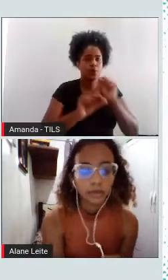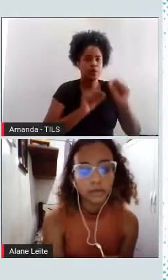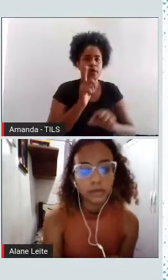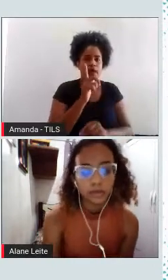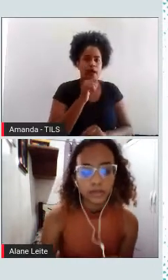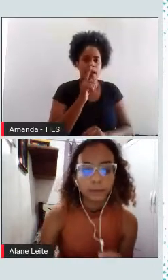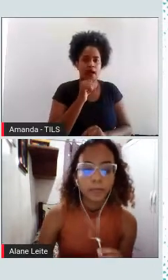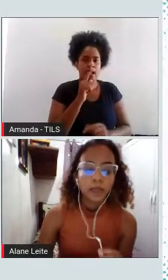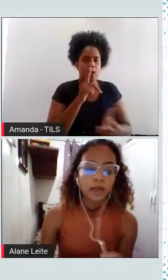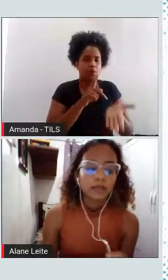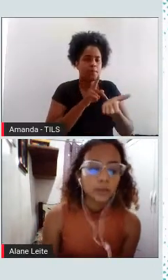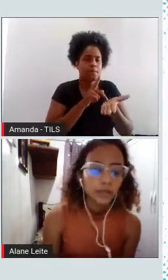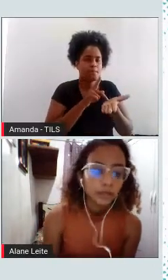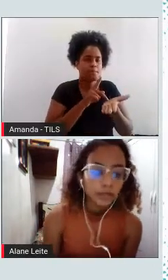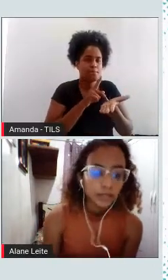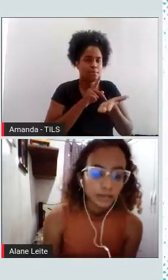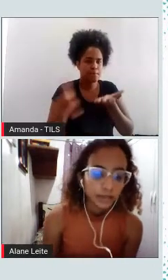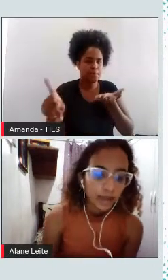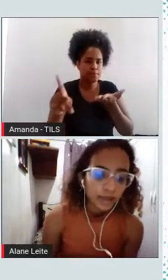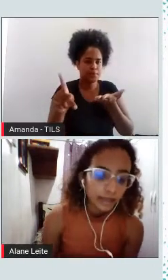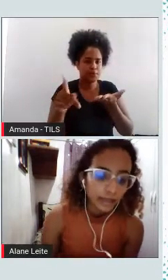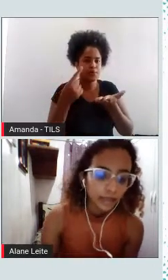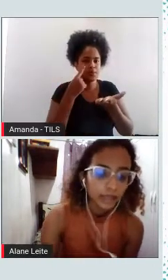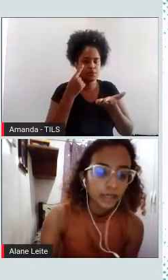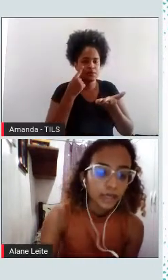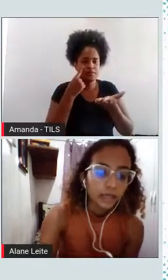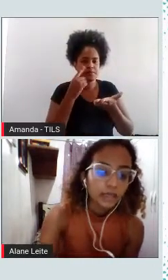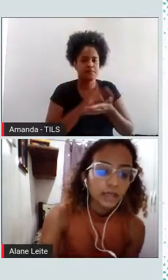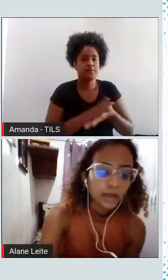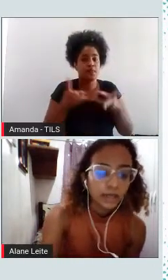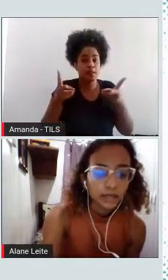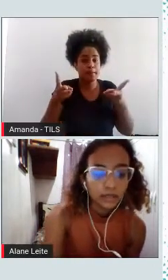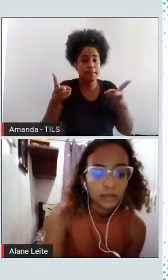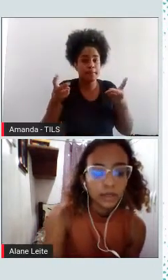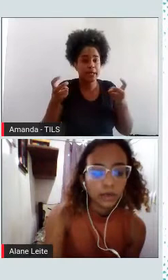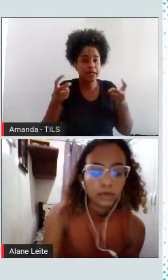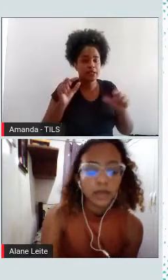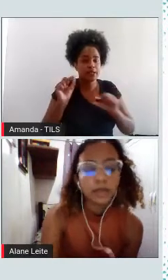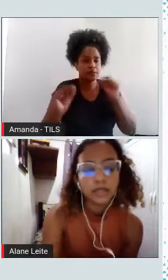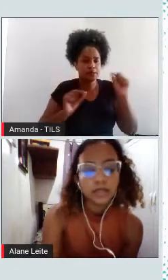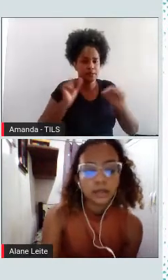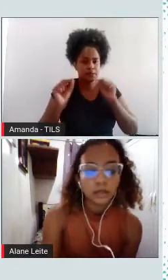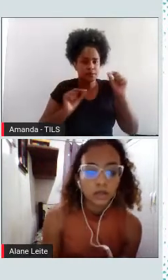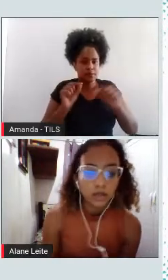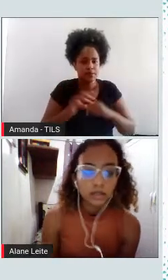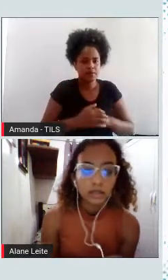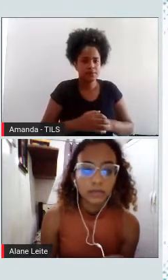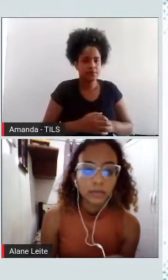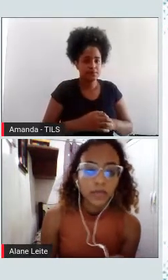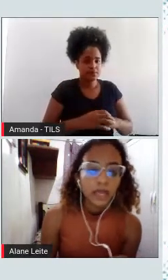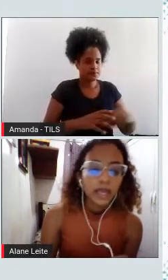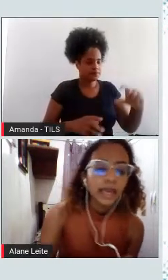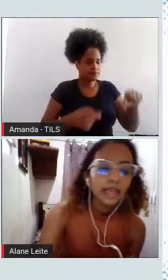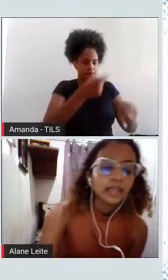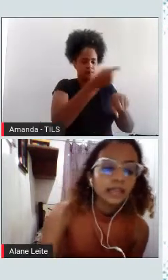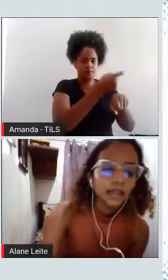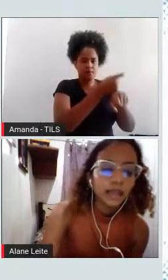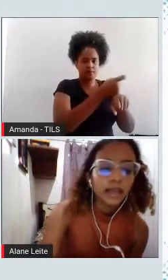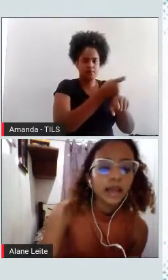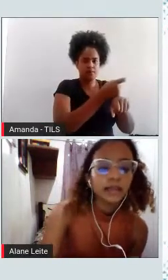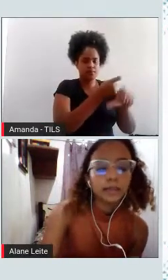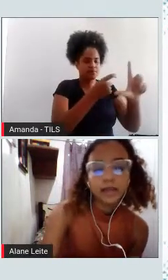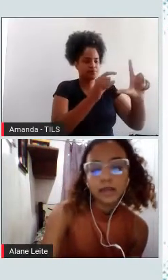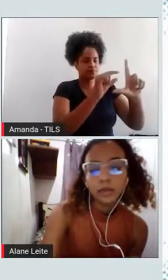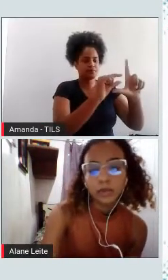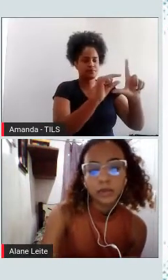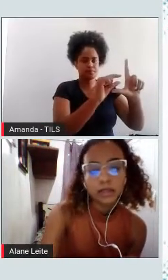que foi o que eu trouxe. Vocês podem observar que aí, nesse quadradinho, que representa o sólido, ele